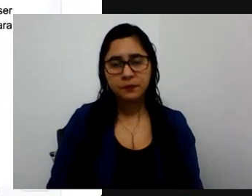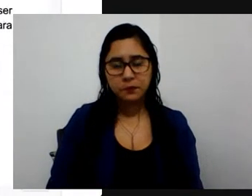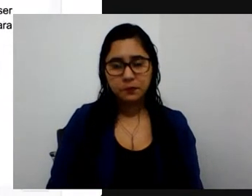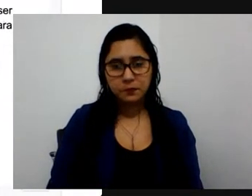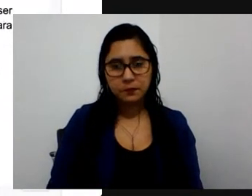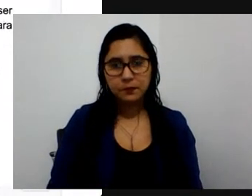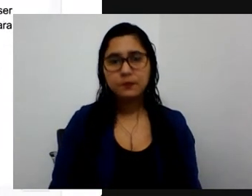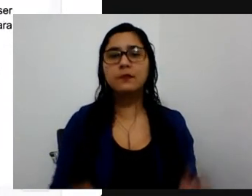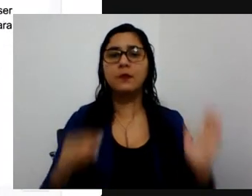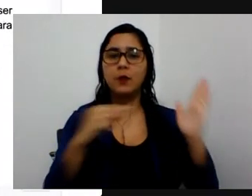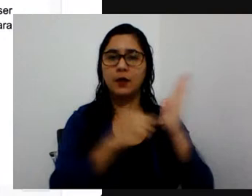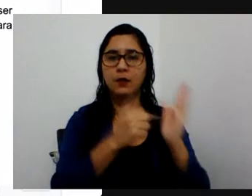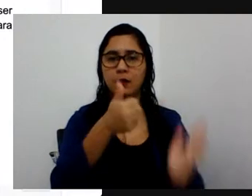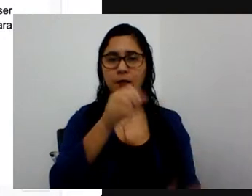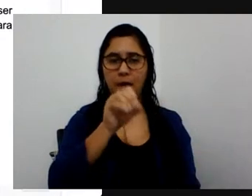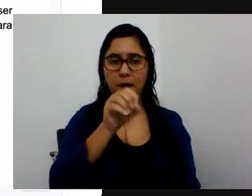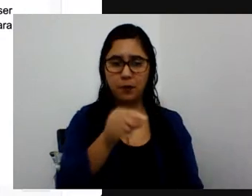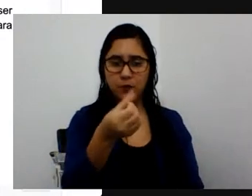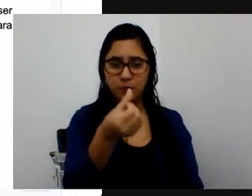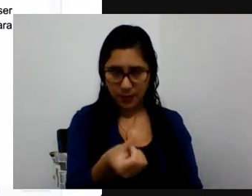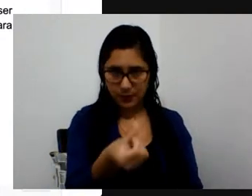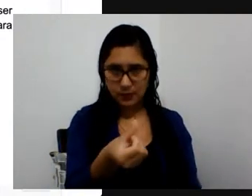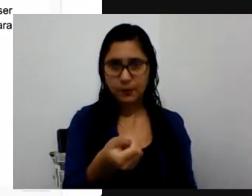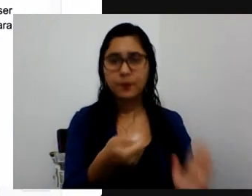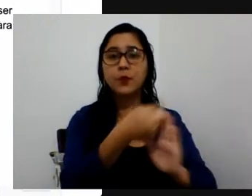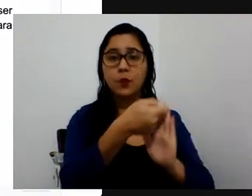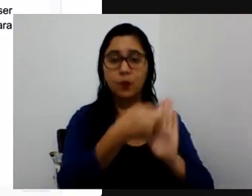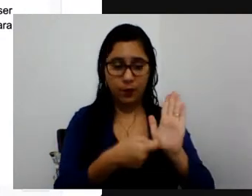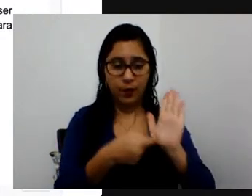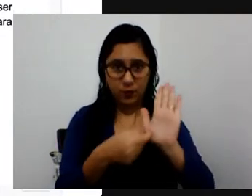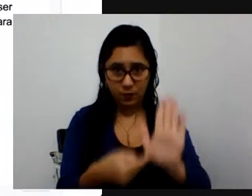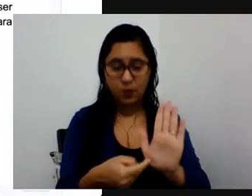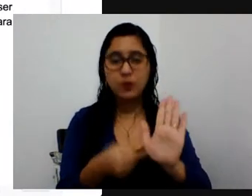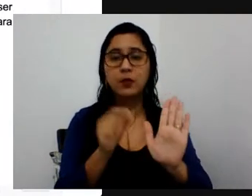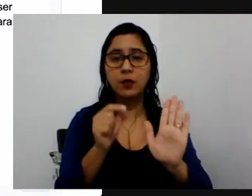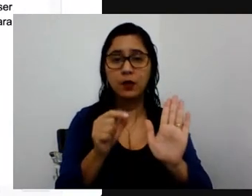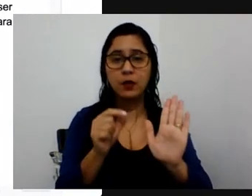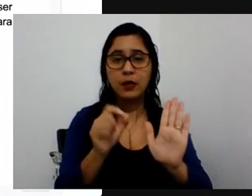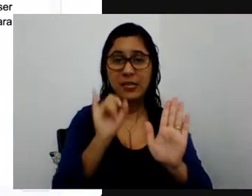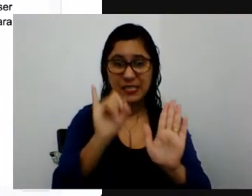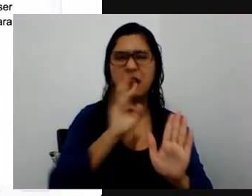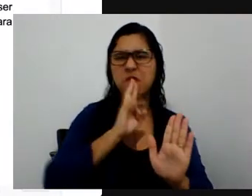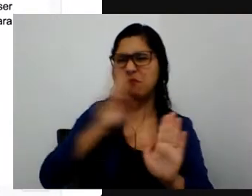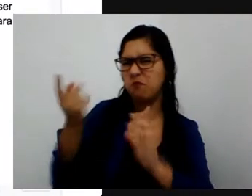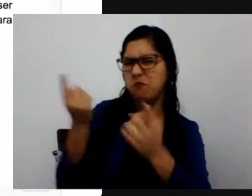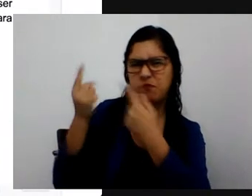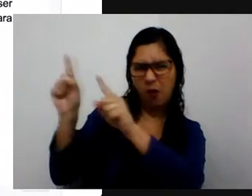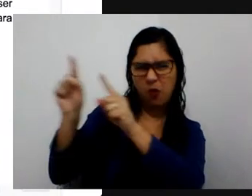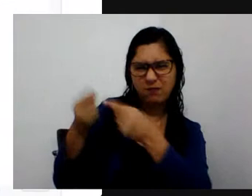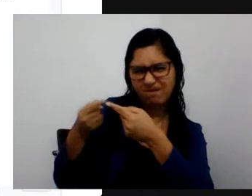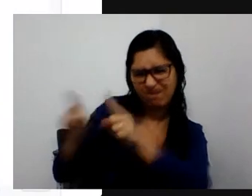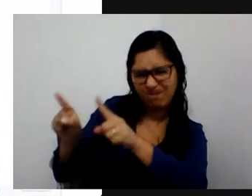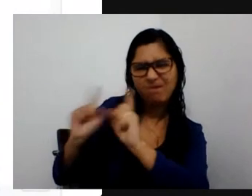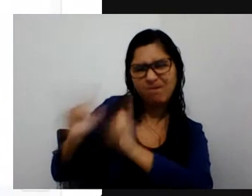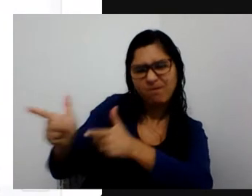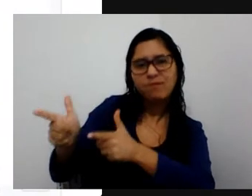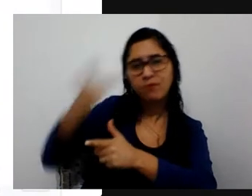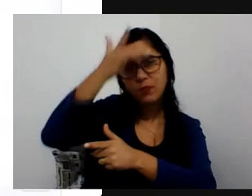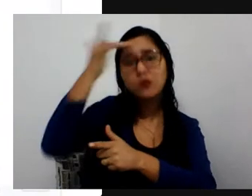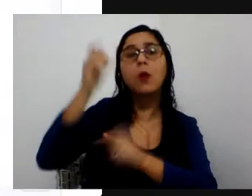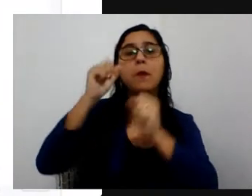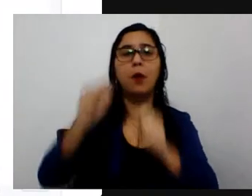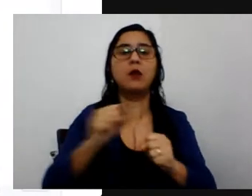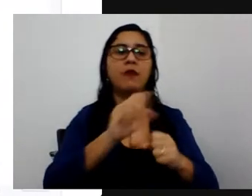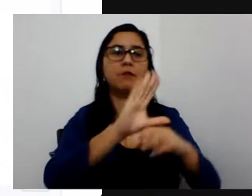Item 10.6 do documento, as respostas que atacarem pessoas ou candidaturas poderão ensejar direito de